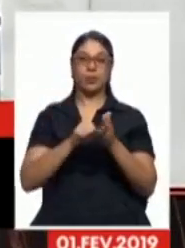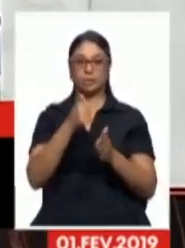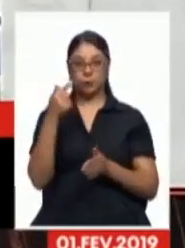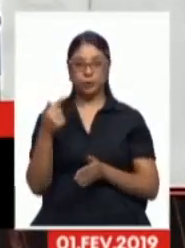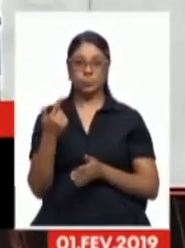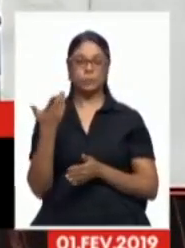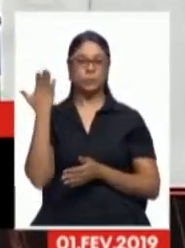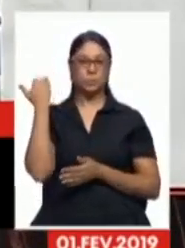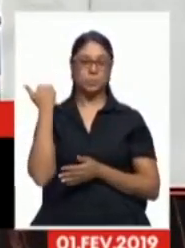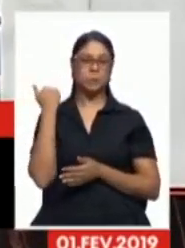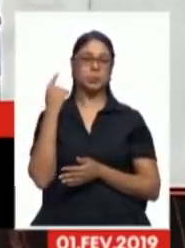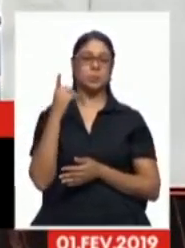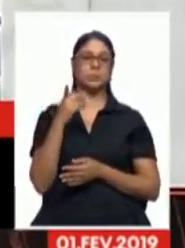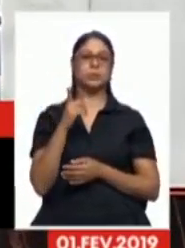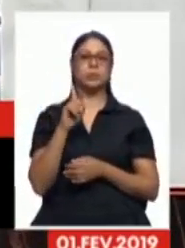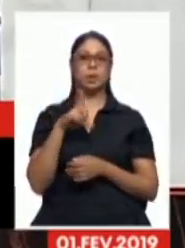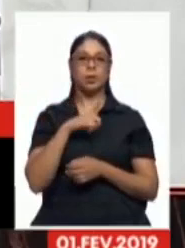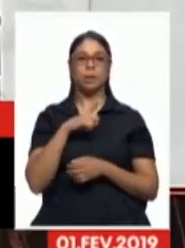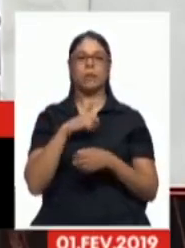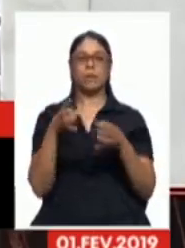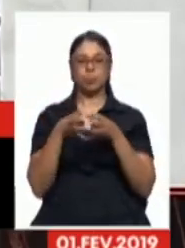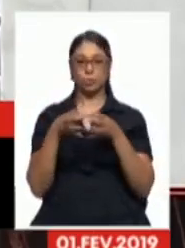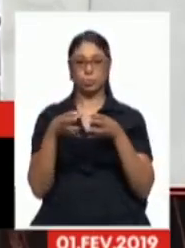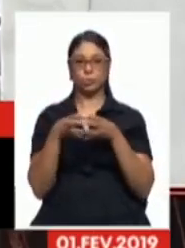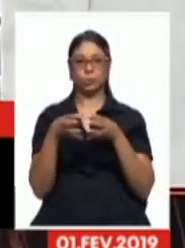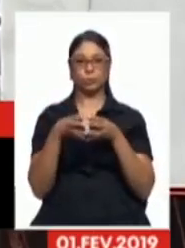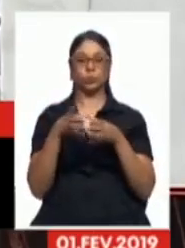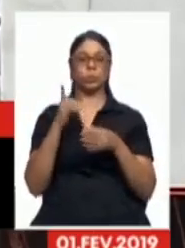o presidente da Comissão de Saúde.